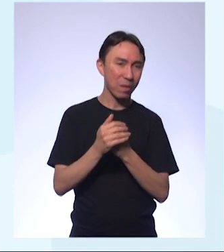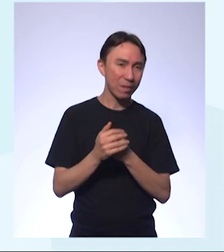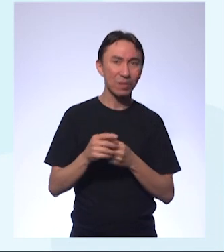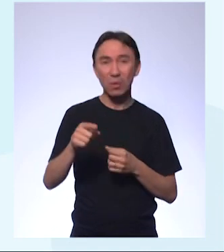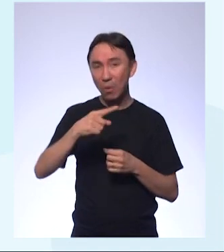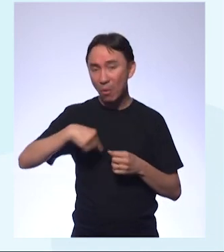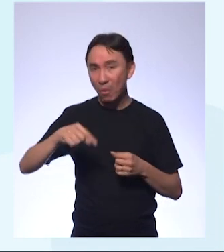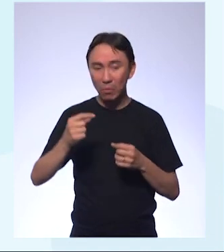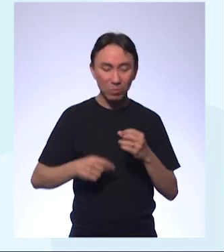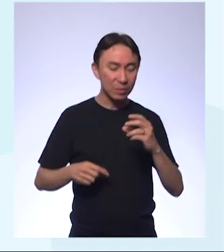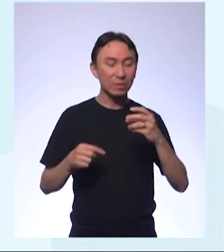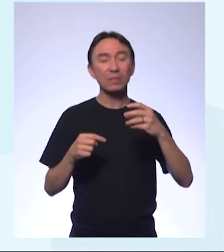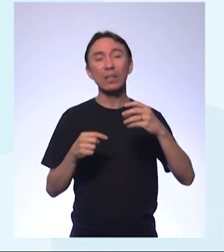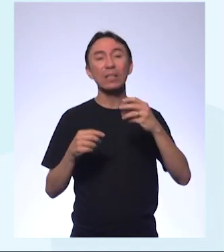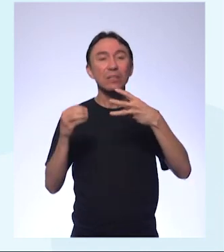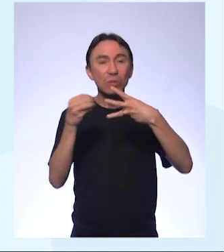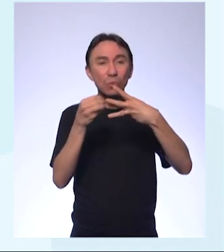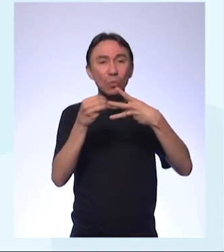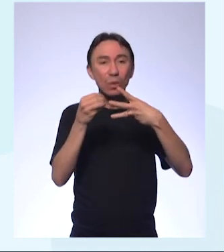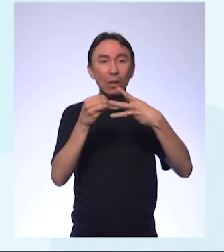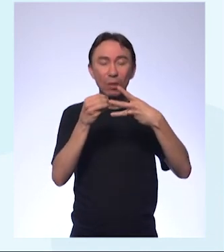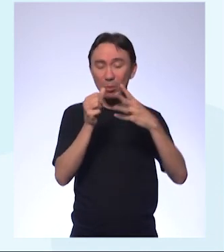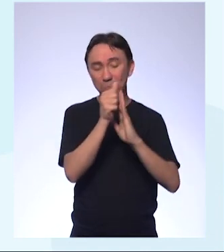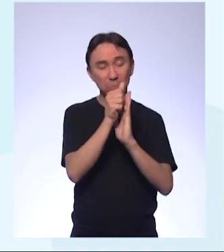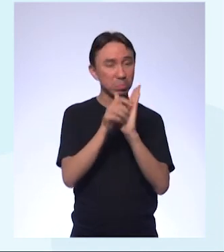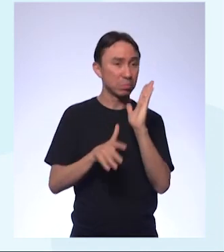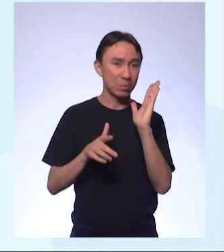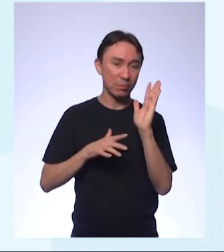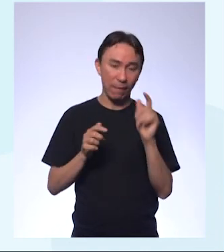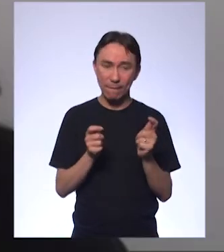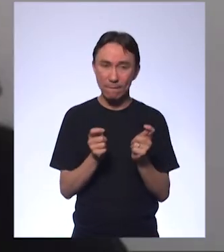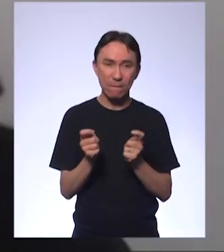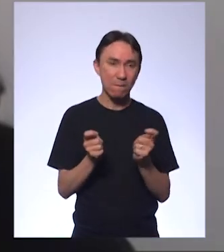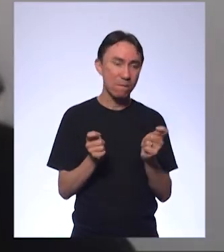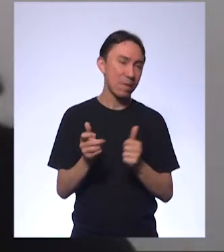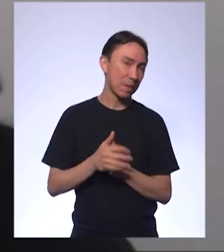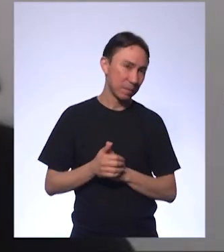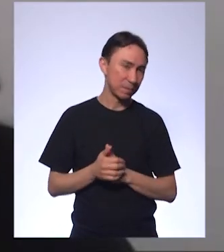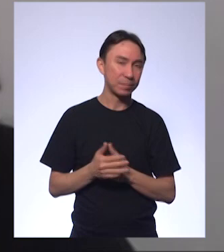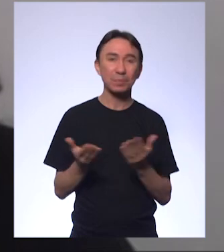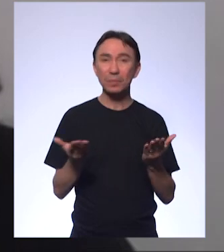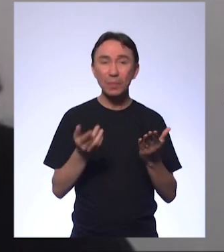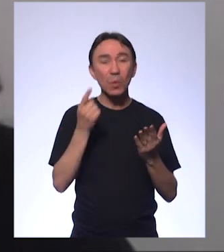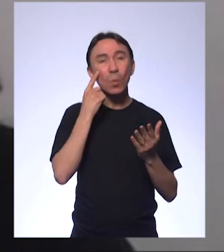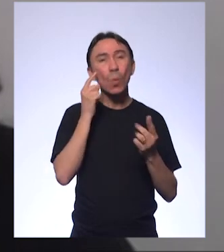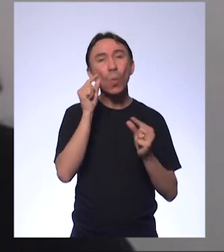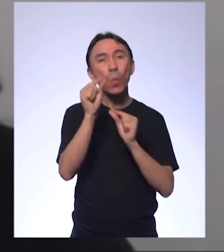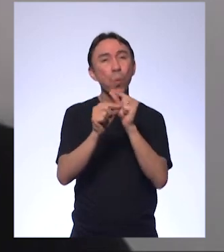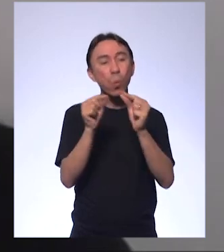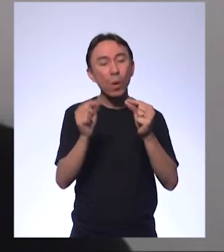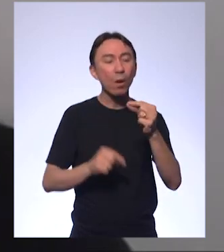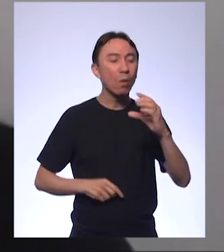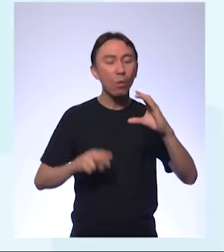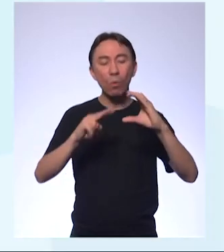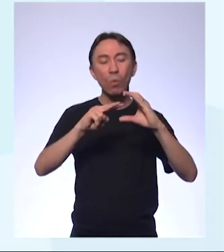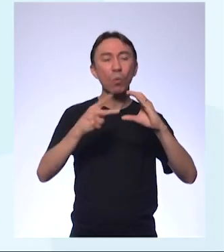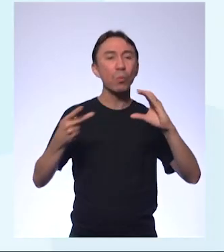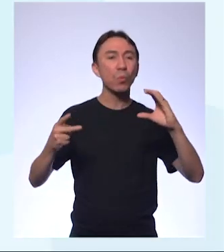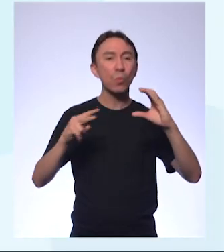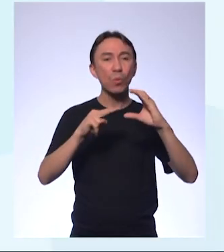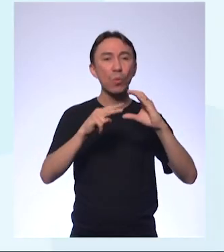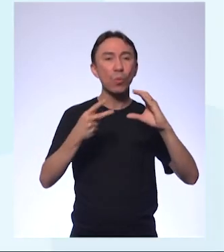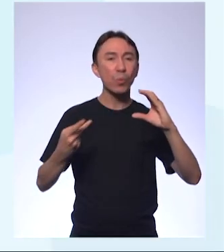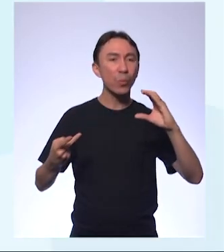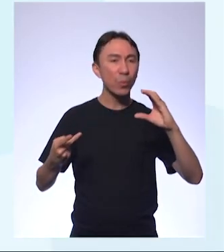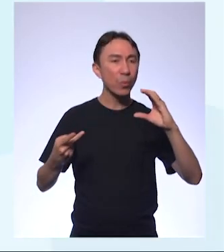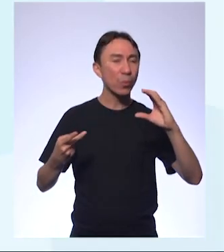atividade celular que a gente tem. Então, vamos falar agora do que é o cromossomo, né? E como que é o cromossomo. O